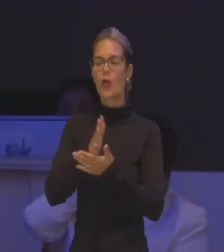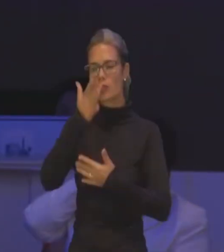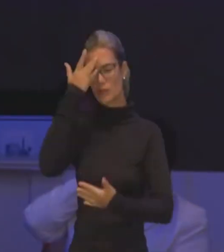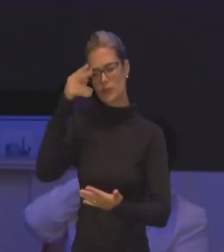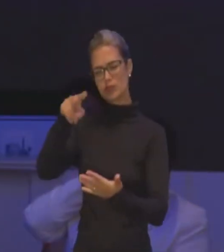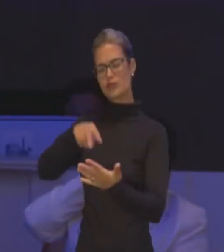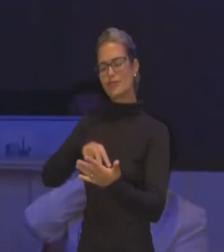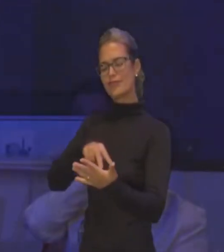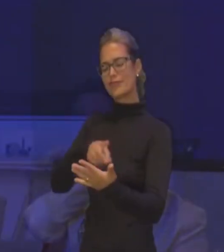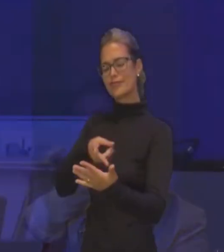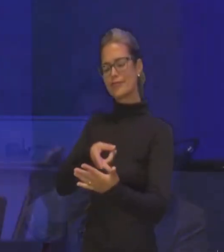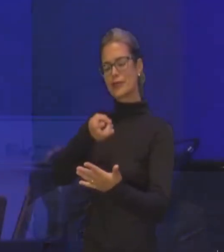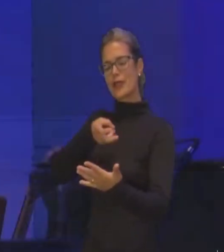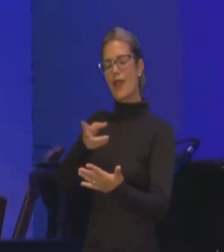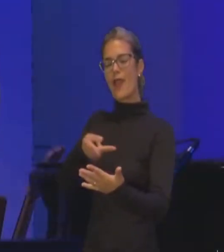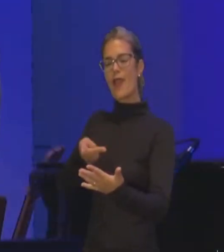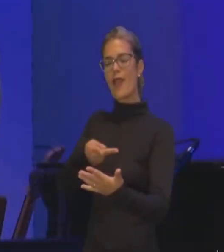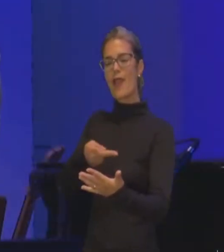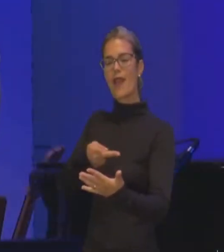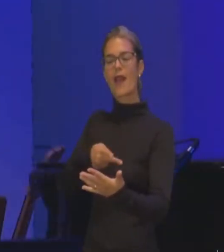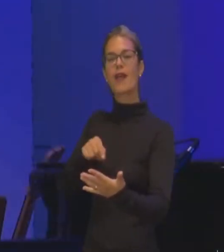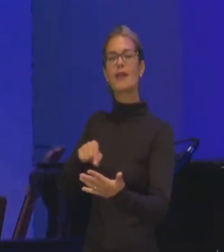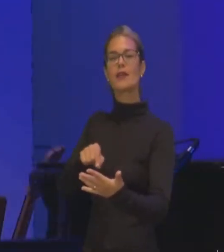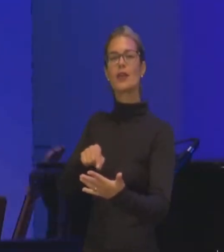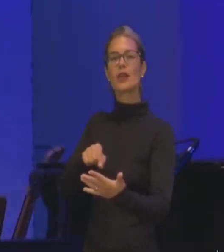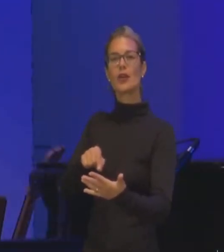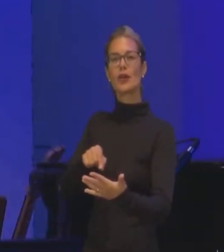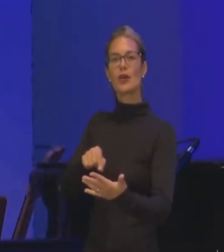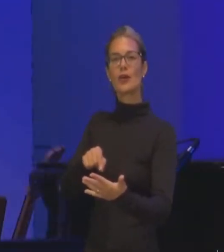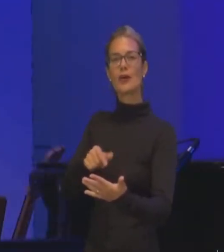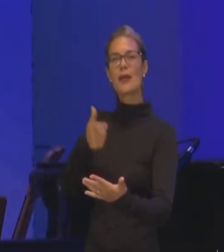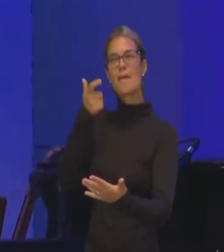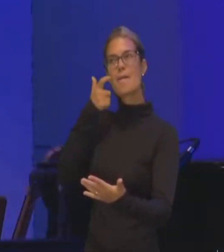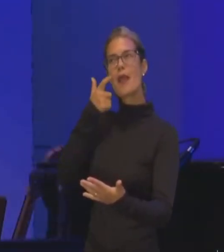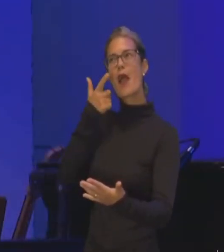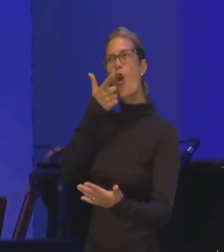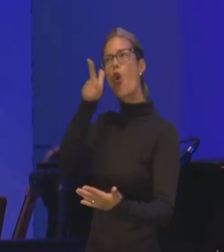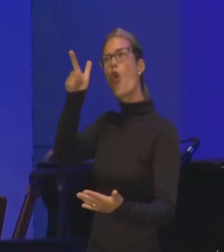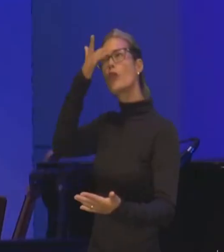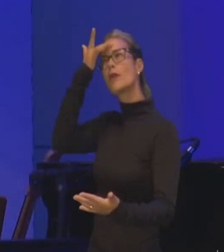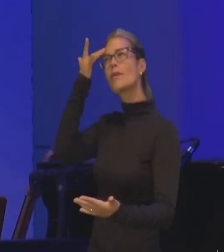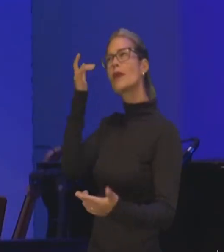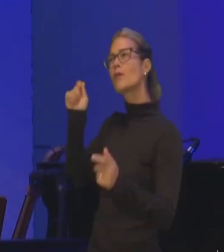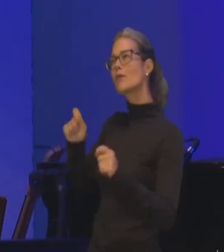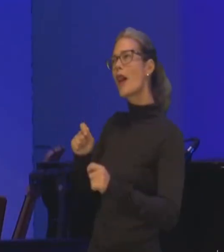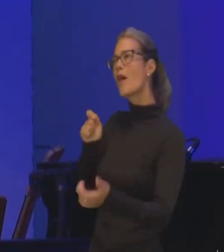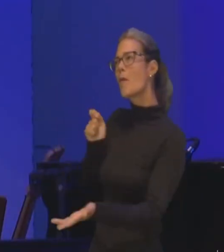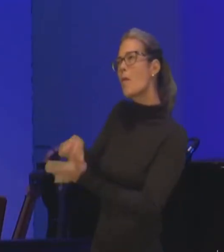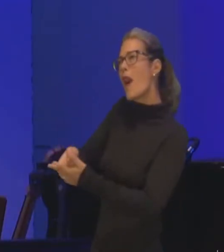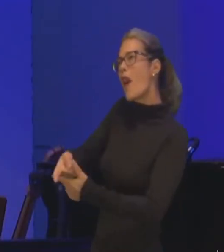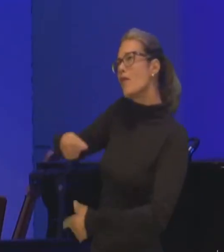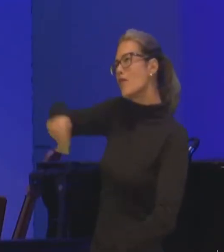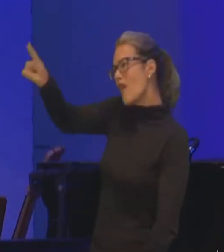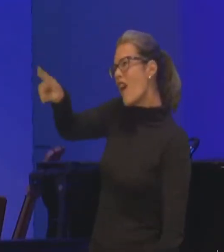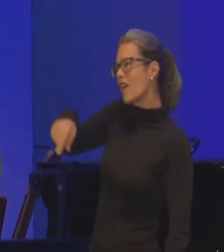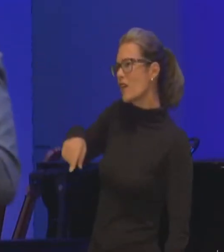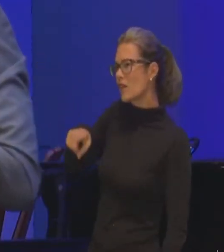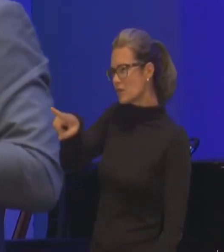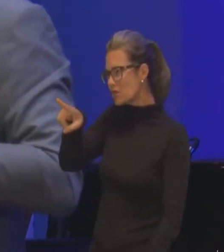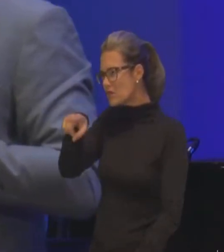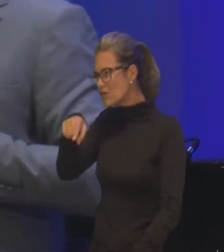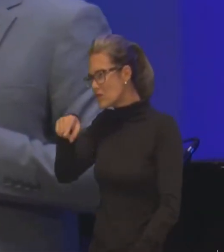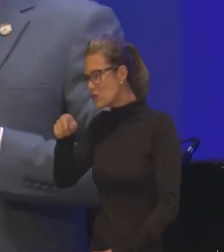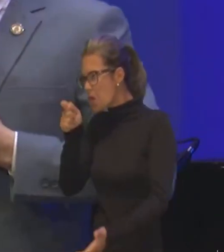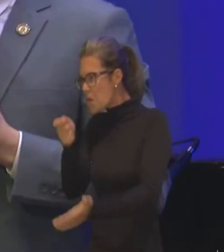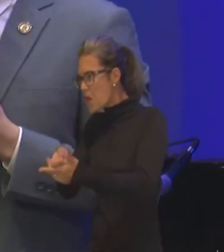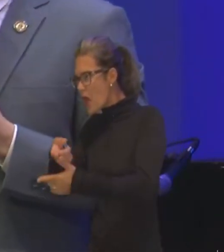a grande comissão. Nós olhamos para esse texto e pensamos agora então, quem está incumbido